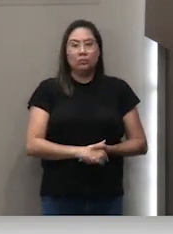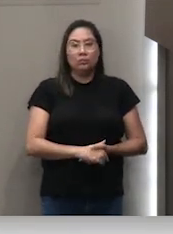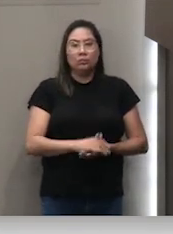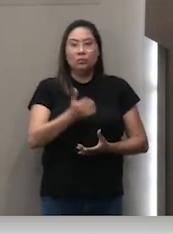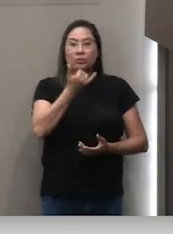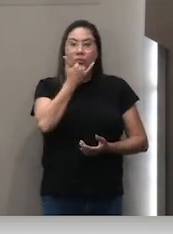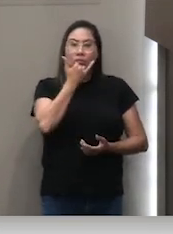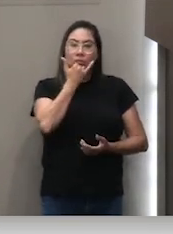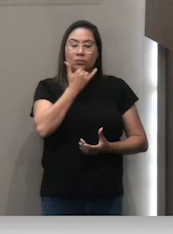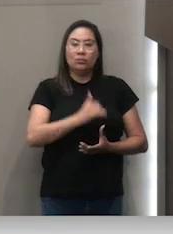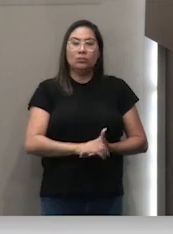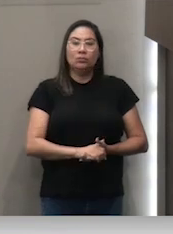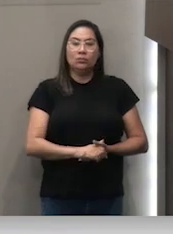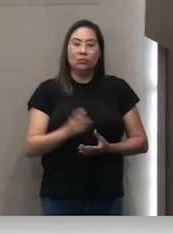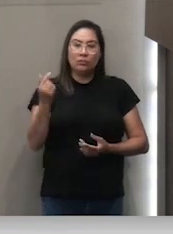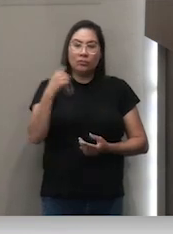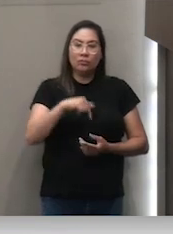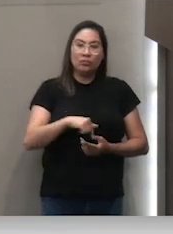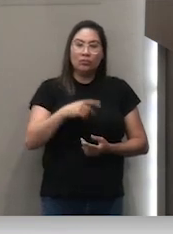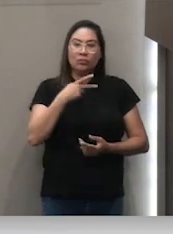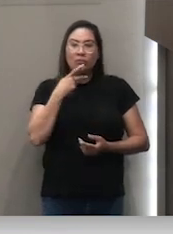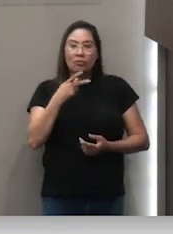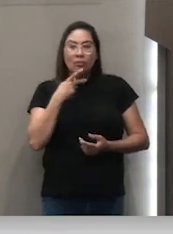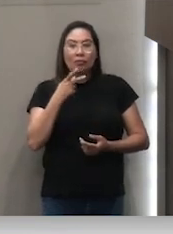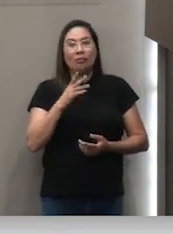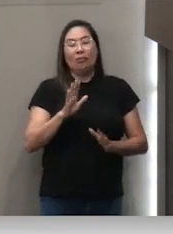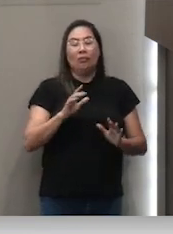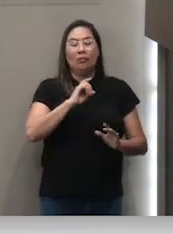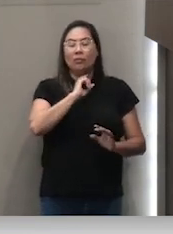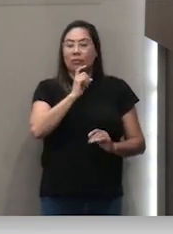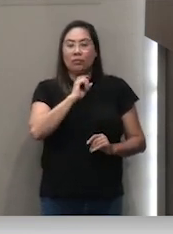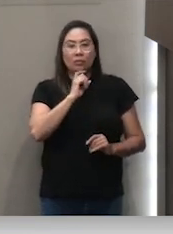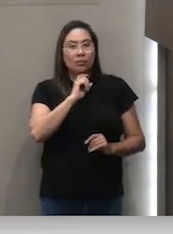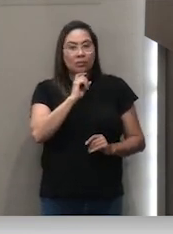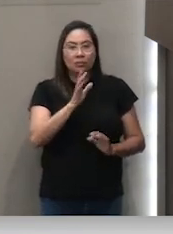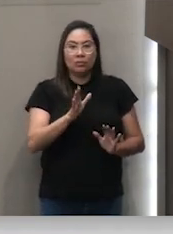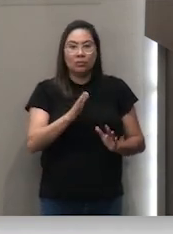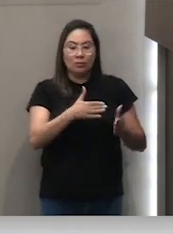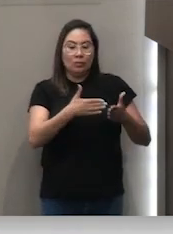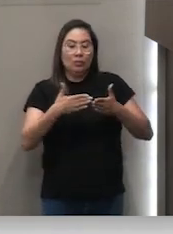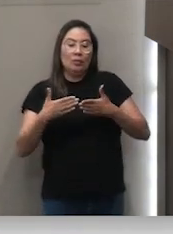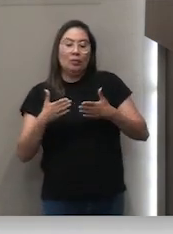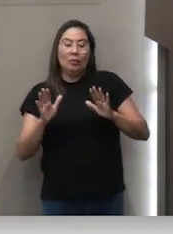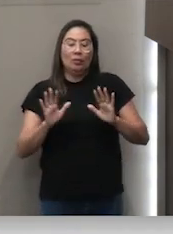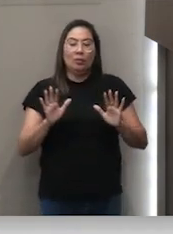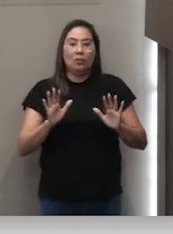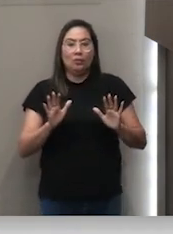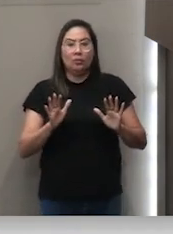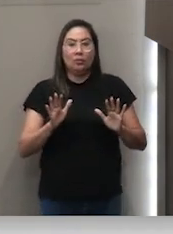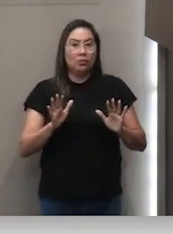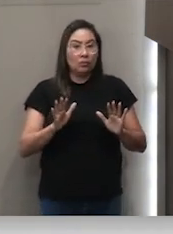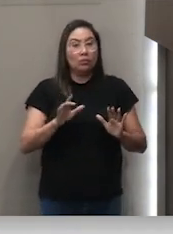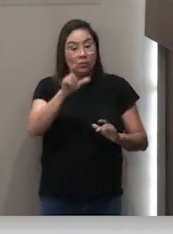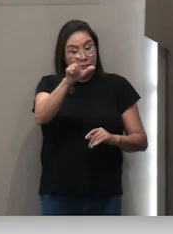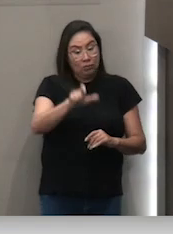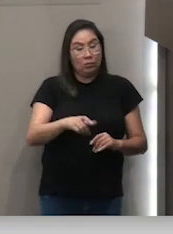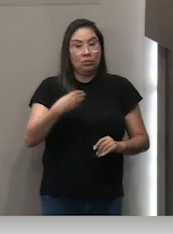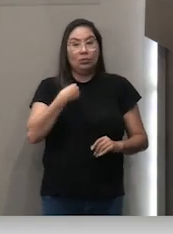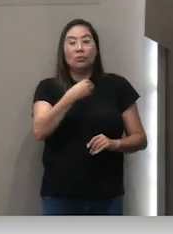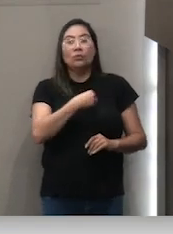Me desculpem. Vim aqui botar pano quente em cima, não adianta. Dizer que, não. Foi um